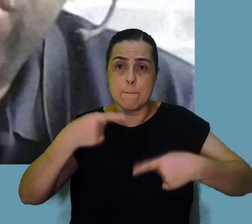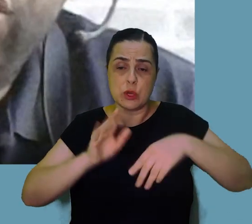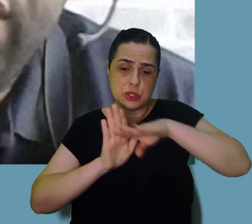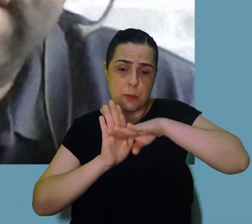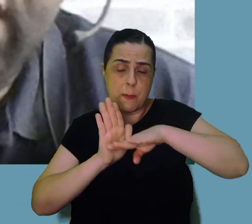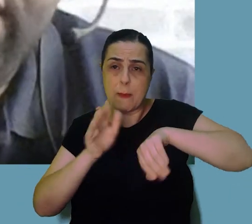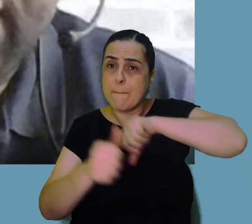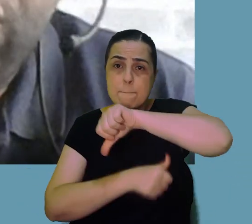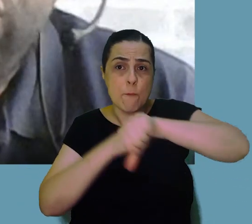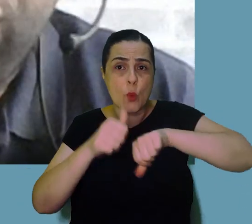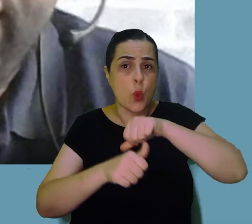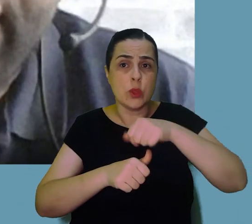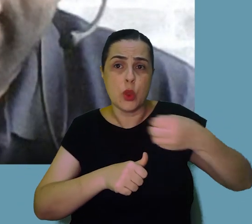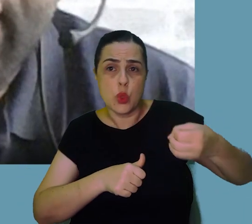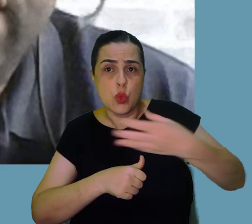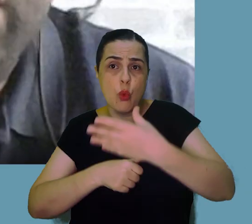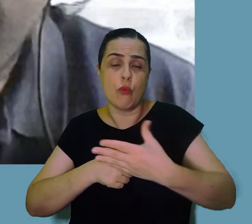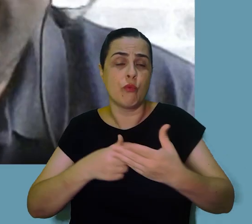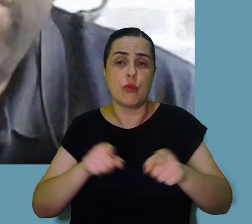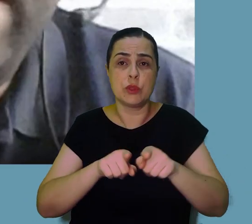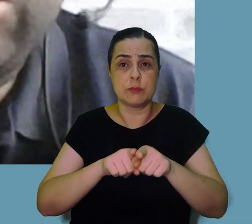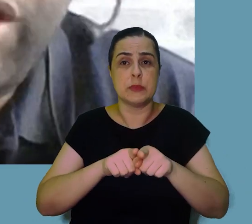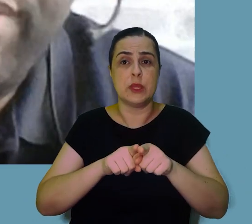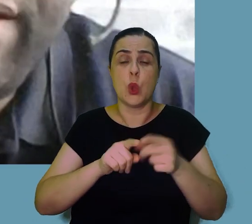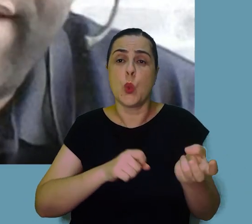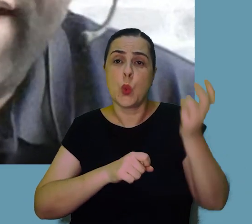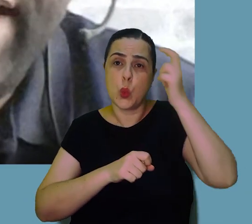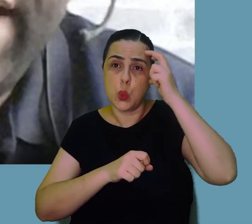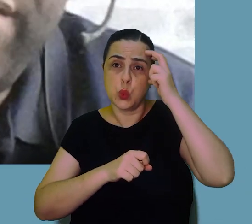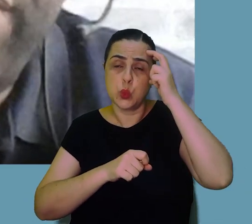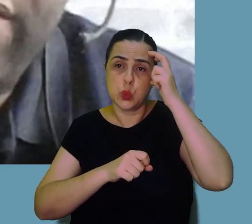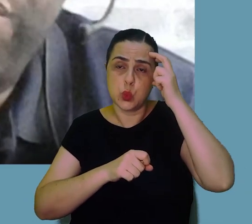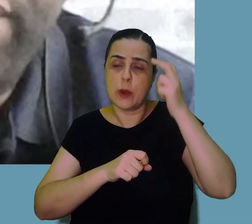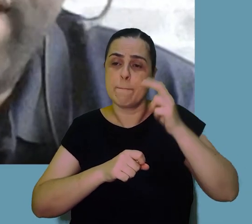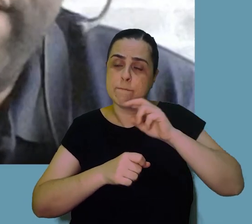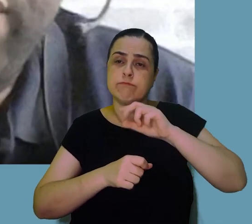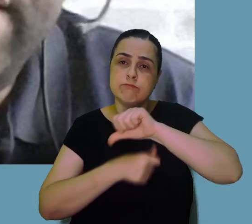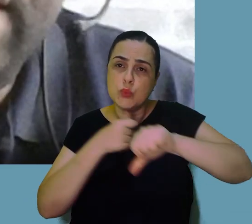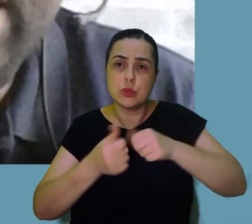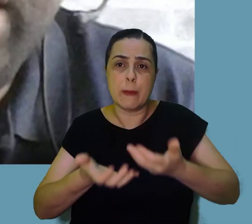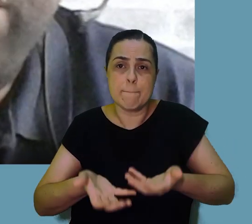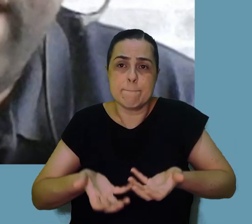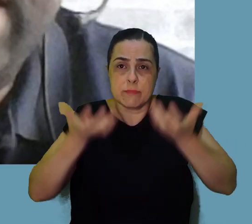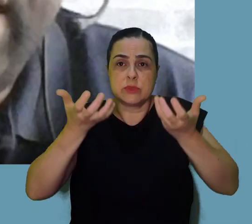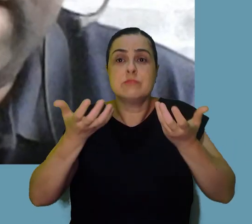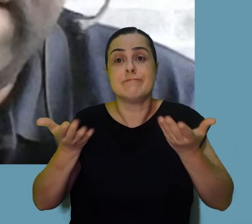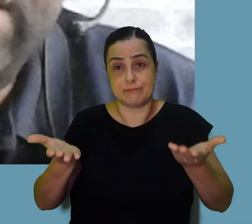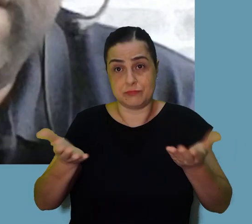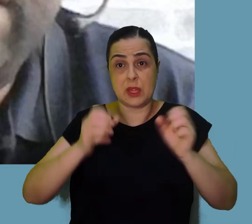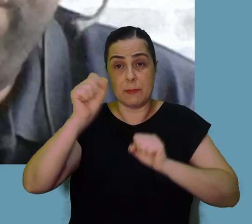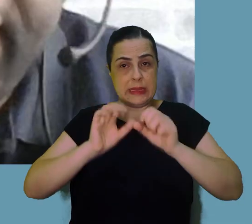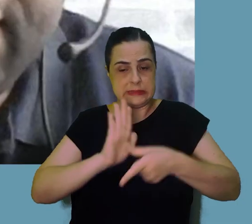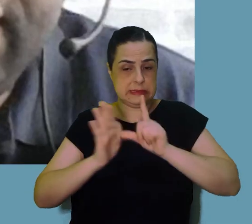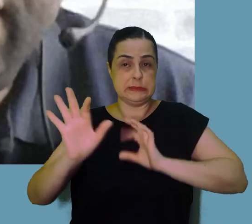de estruturação dessa cultura interna. Porque não é só abrir a vaga, é de fato preparar a empresa para que ela